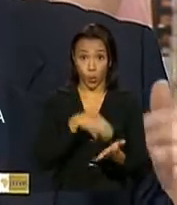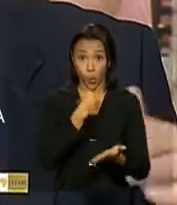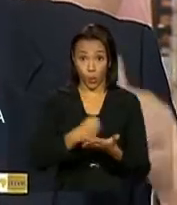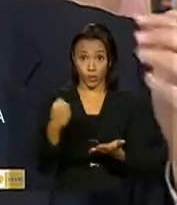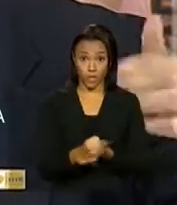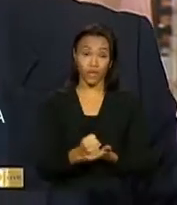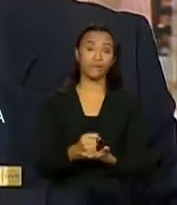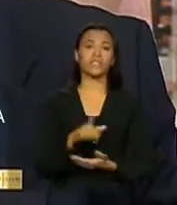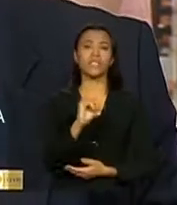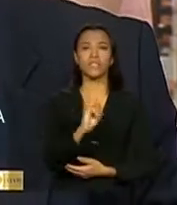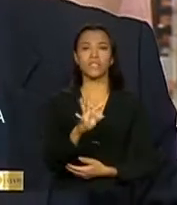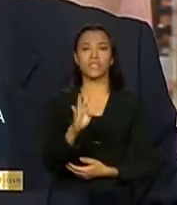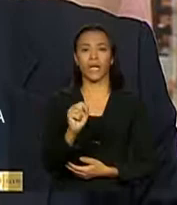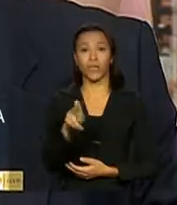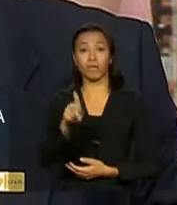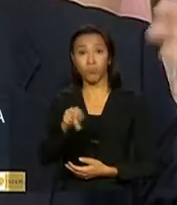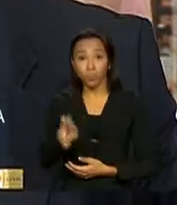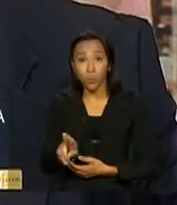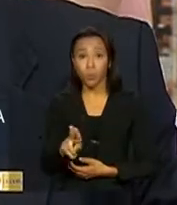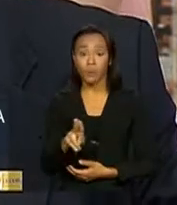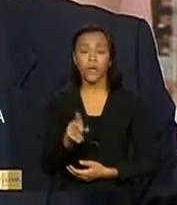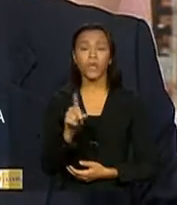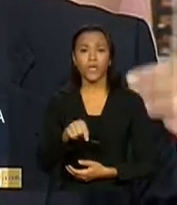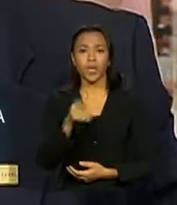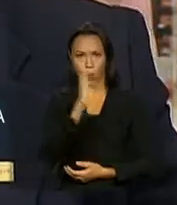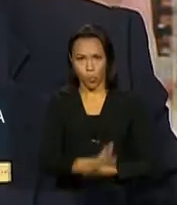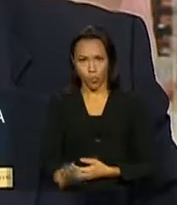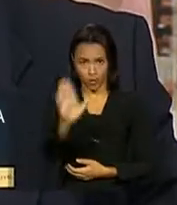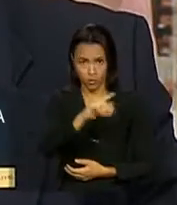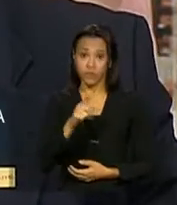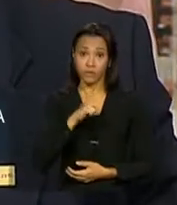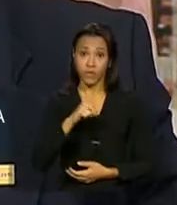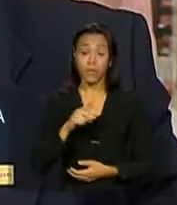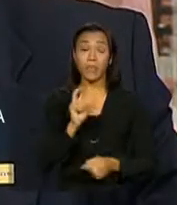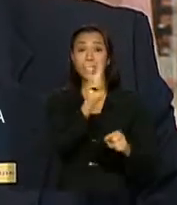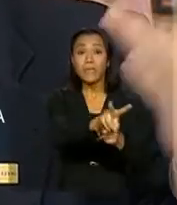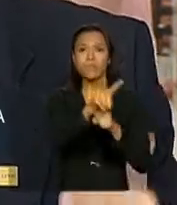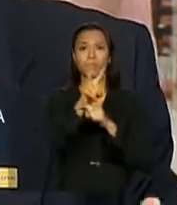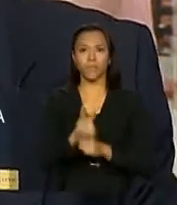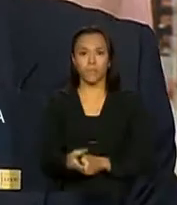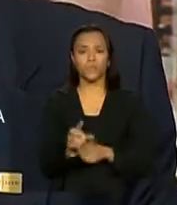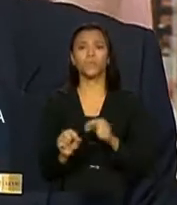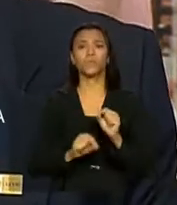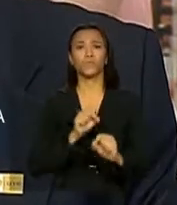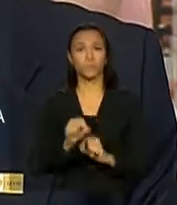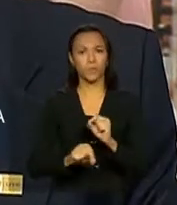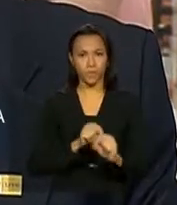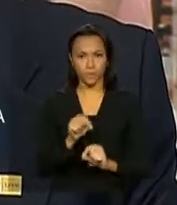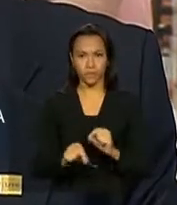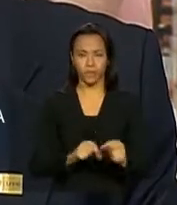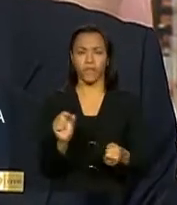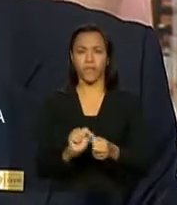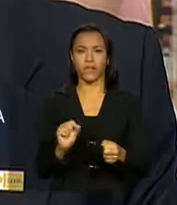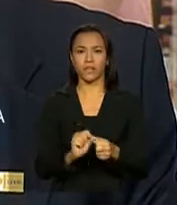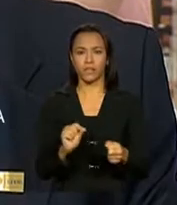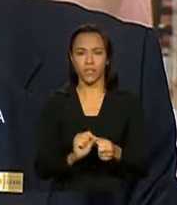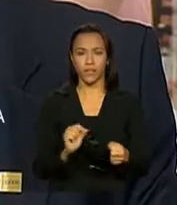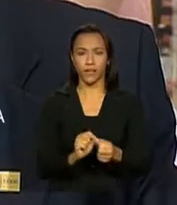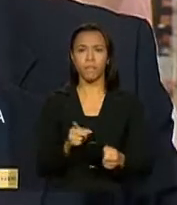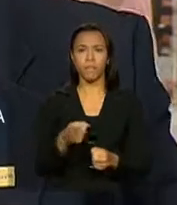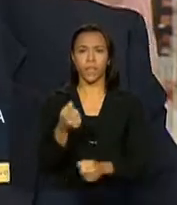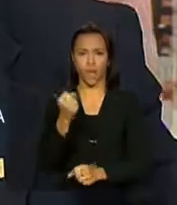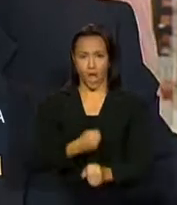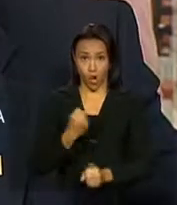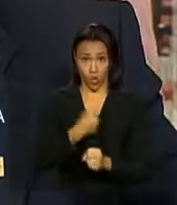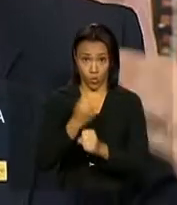Ou seja, em função do contrato de Itaipu, que o país emprestou para fazer a